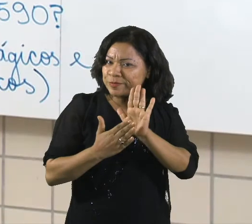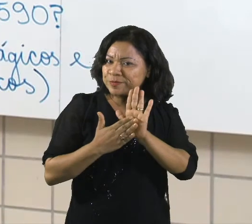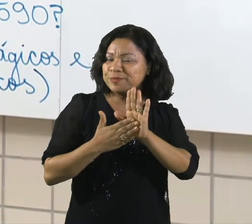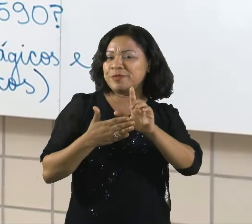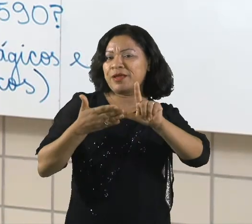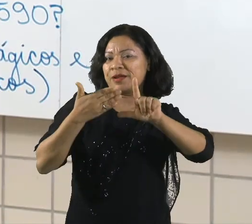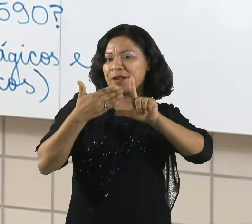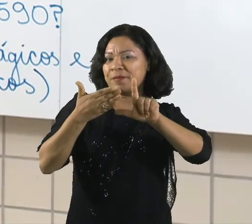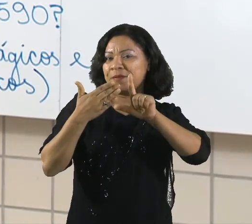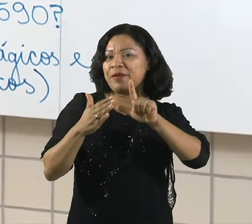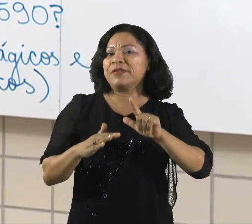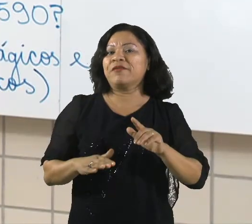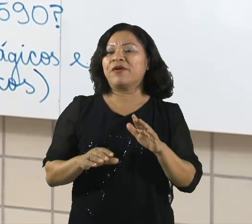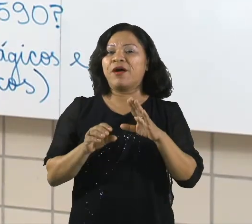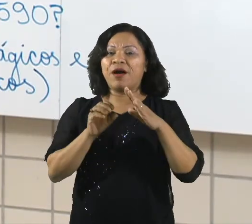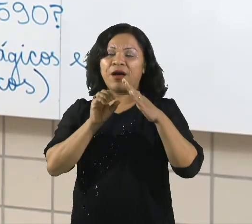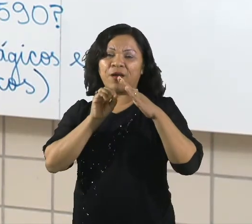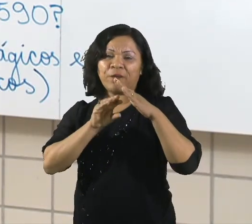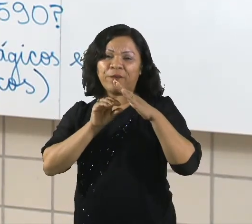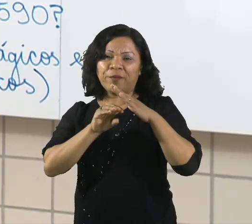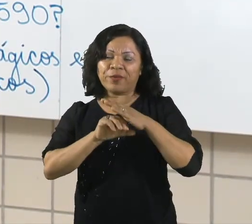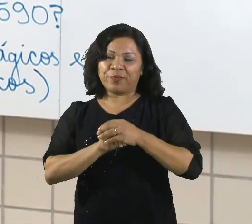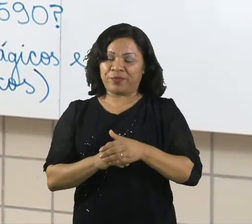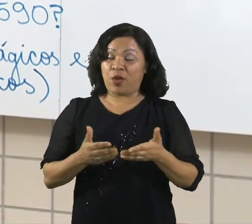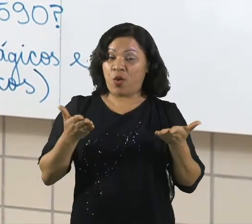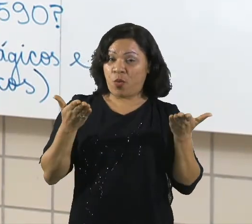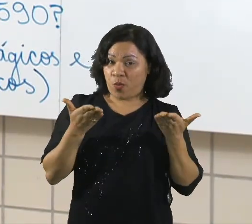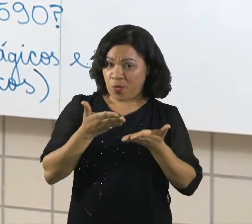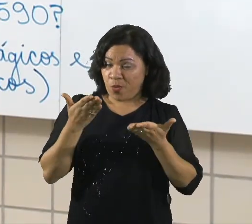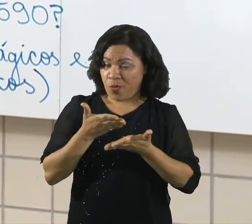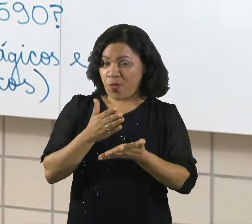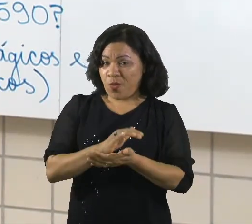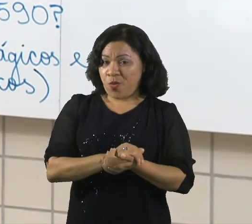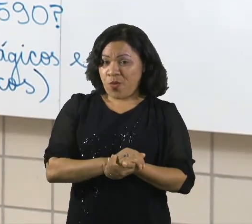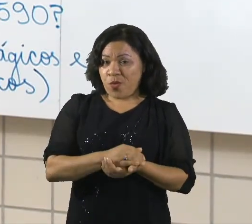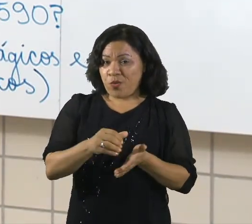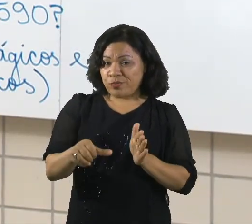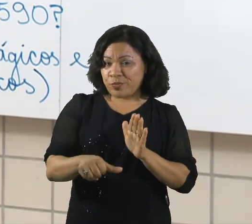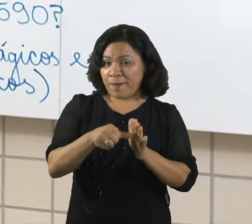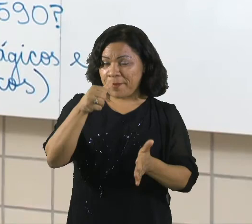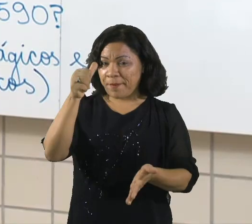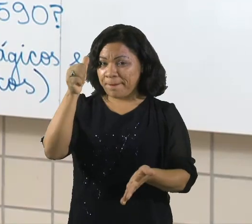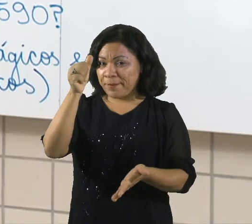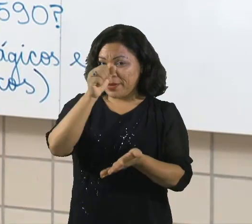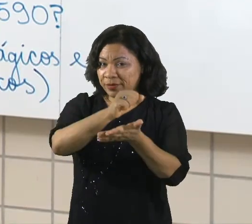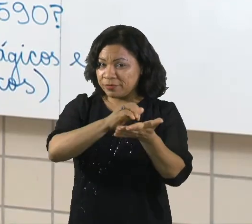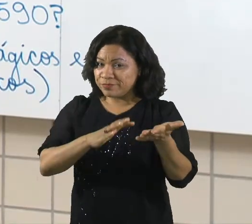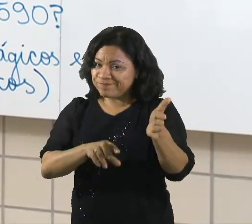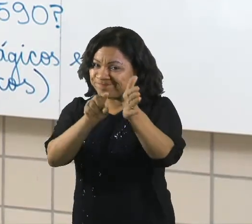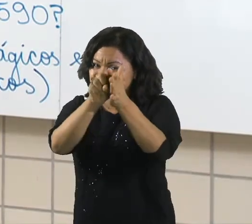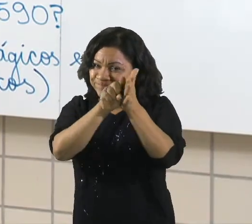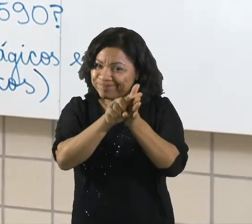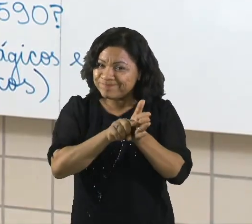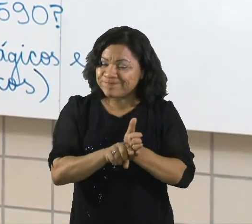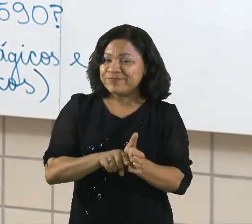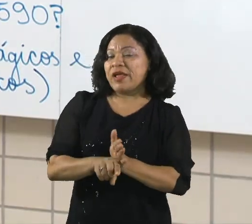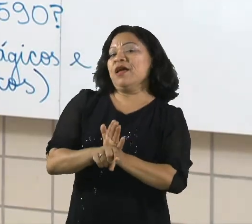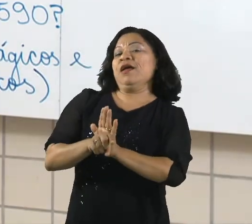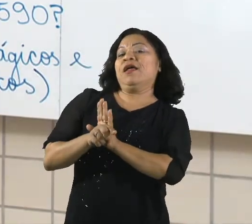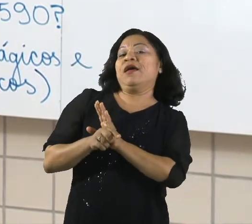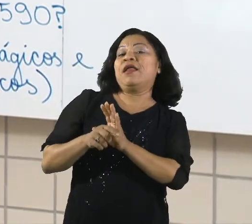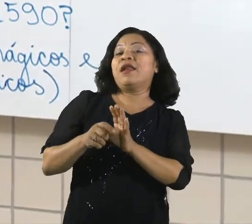plataforma Homeschool. Hoje, eu falei o quê? A primeira atividade é uma pesquisa sobre a vida do escritor William